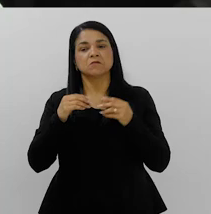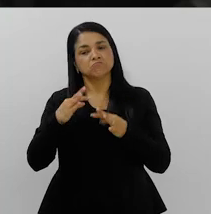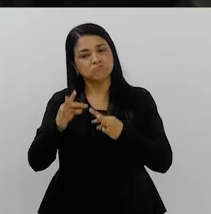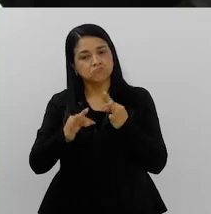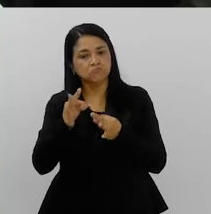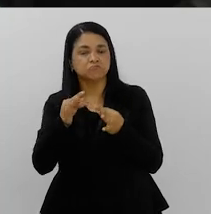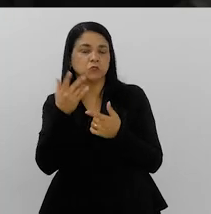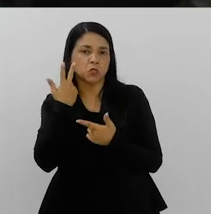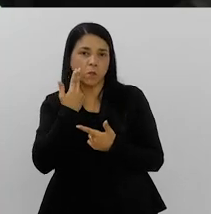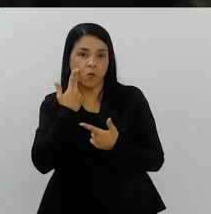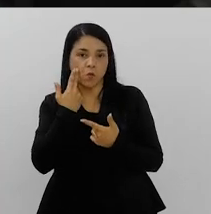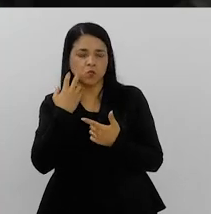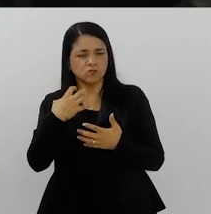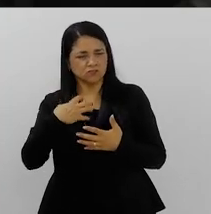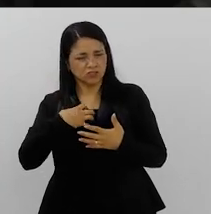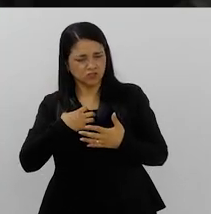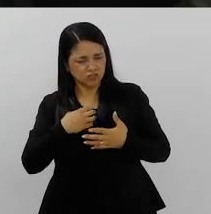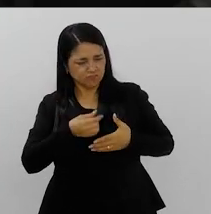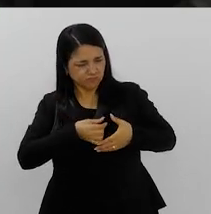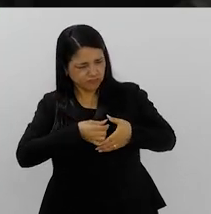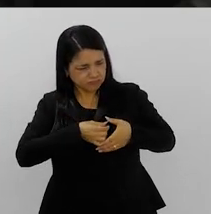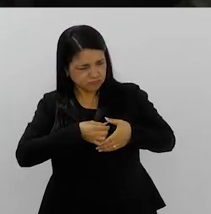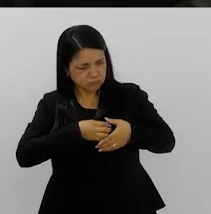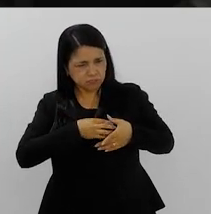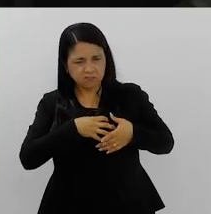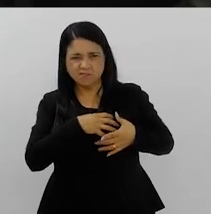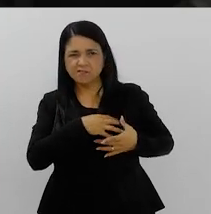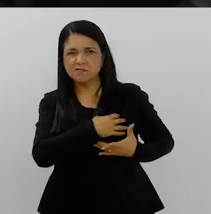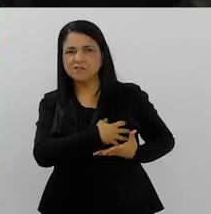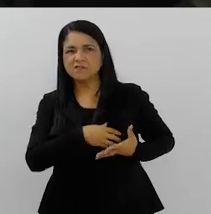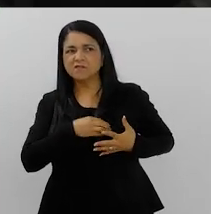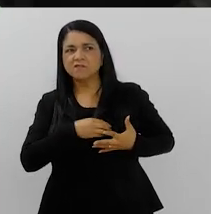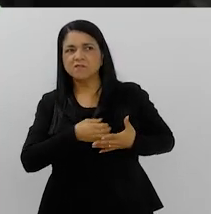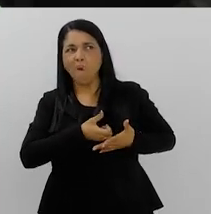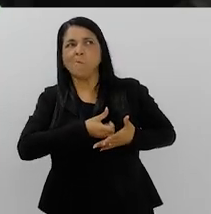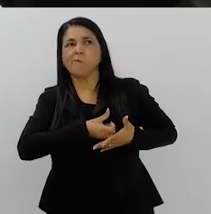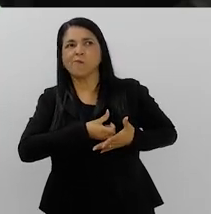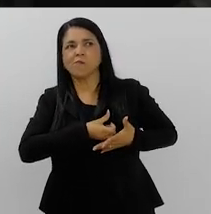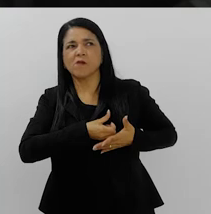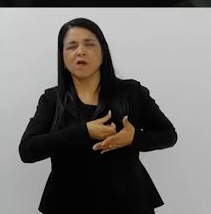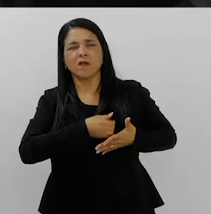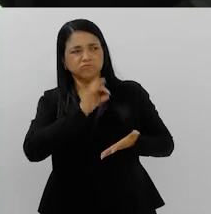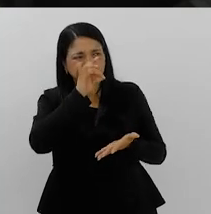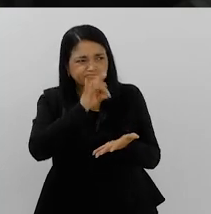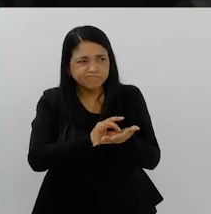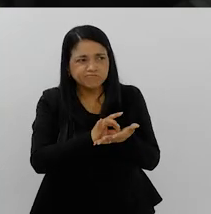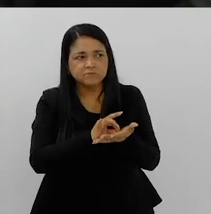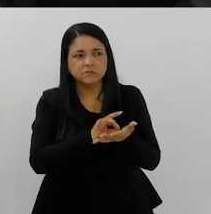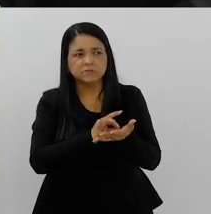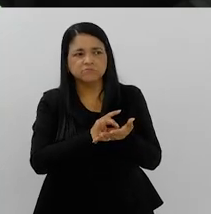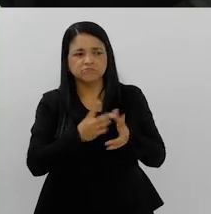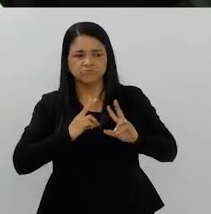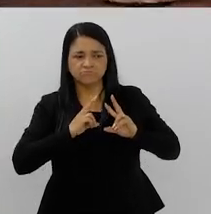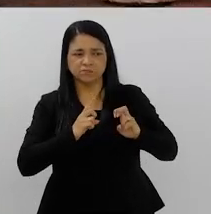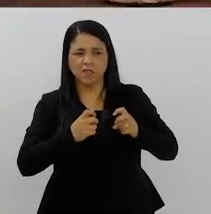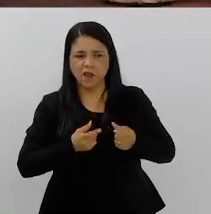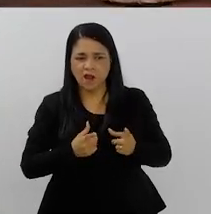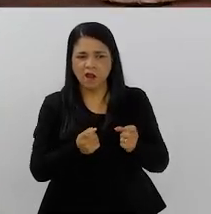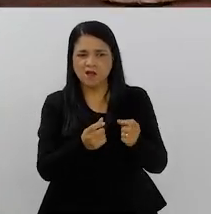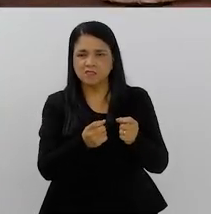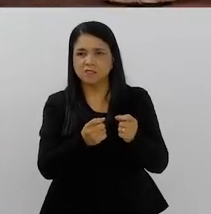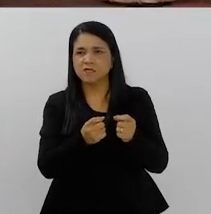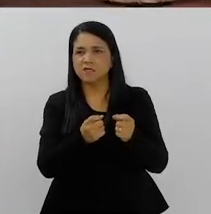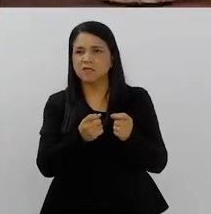e isso eu fui fazendo um tratamento normal quando eu senti o tumor ele já estava muito grande e na hora eu falei é câncer foi o exame de toque que você